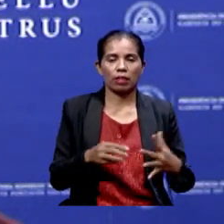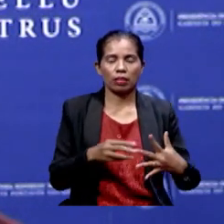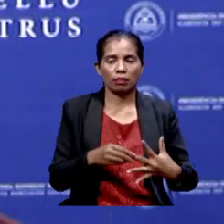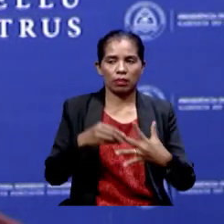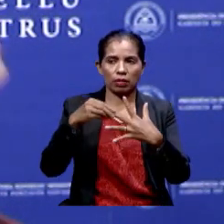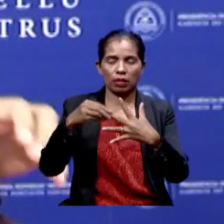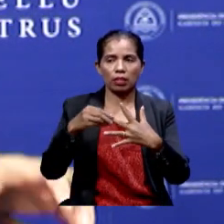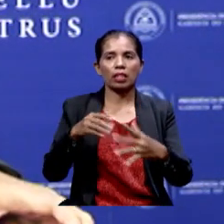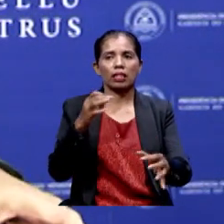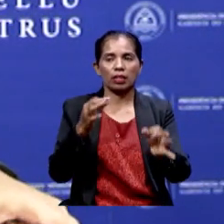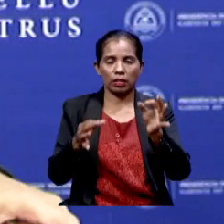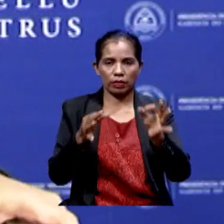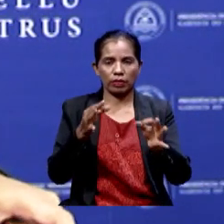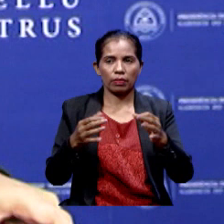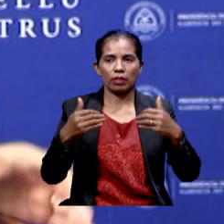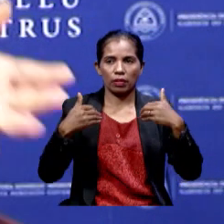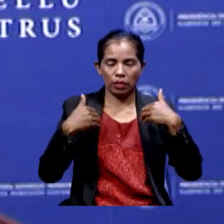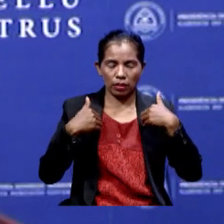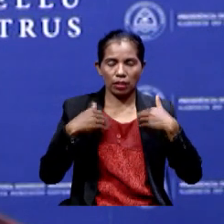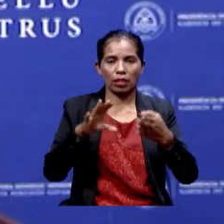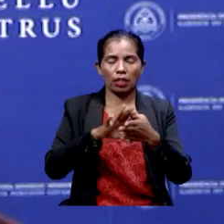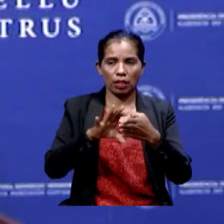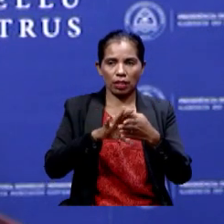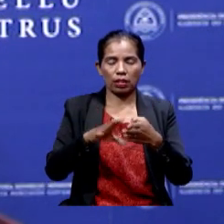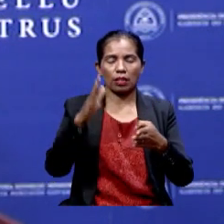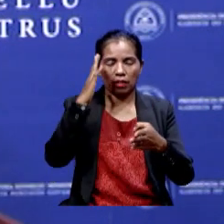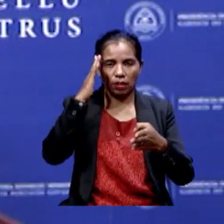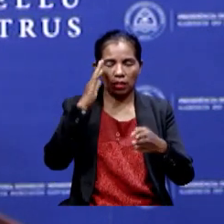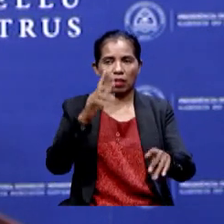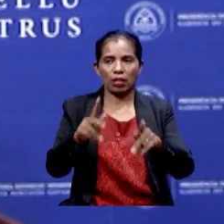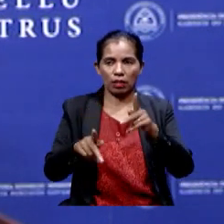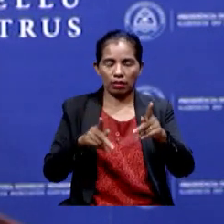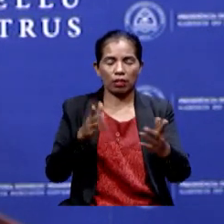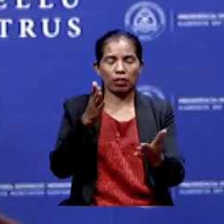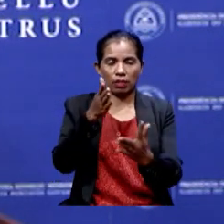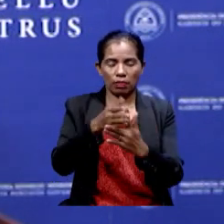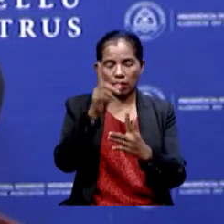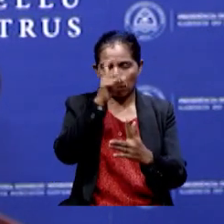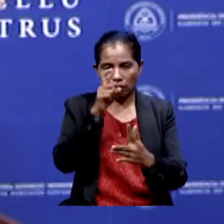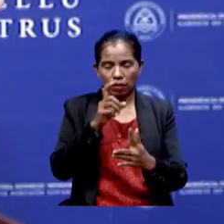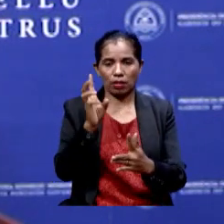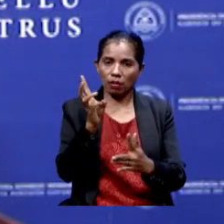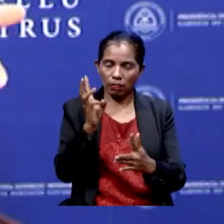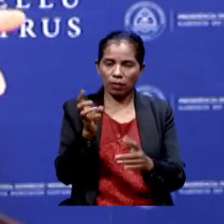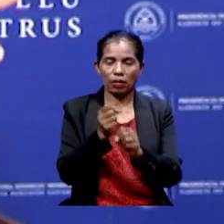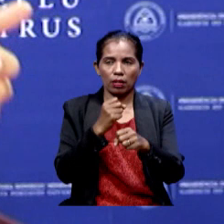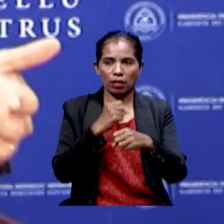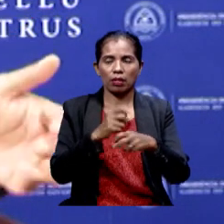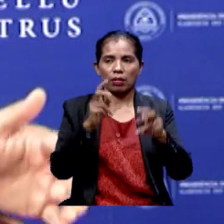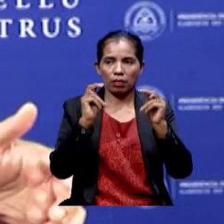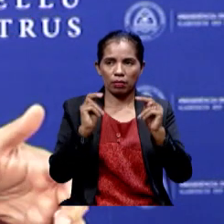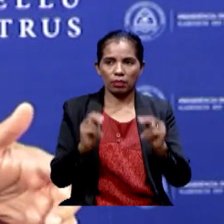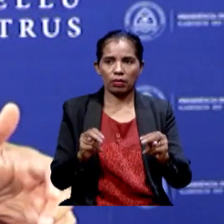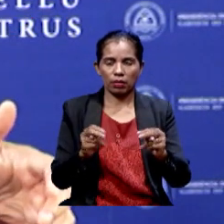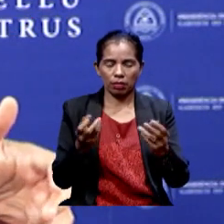específico. Cara ia reconhecimento de cada papel de ema na bema que tá na ideia da reforma halone. Sei precisa ter e a